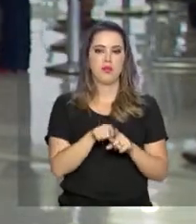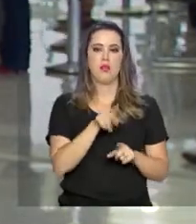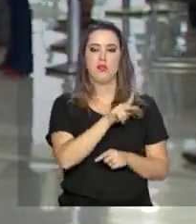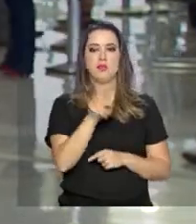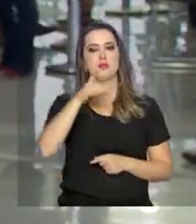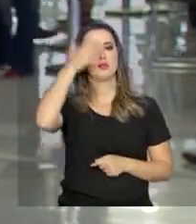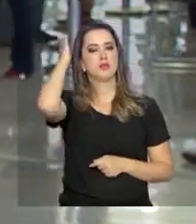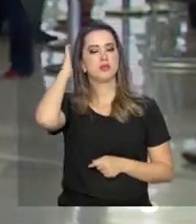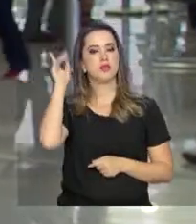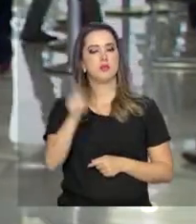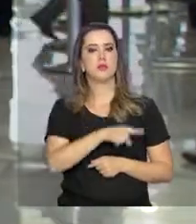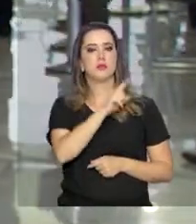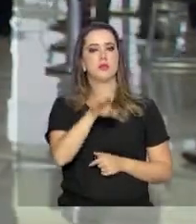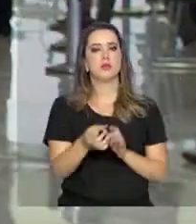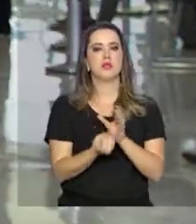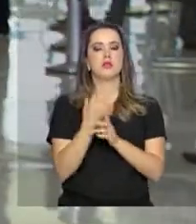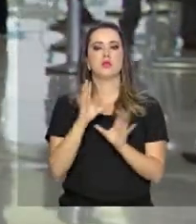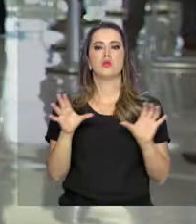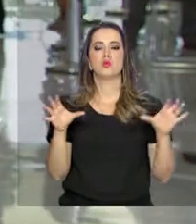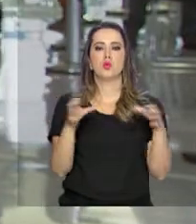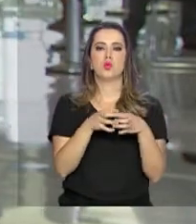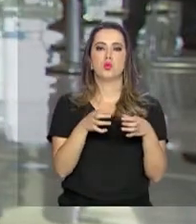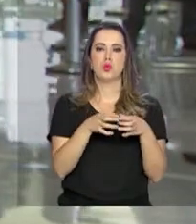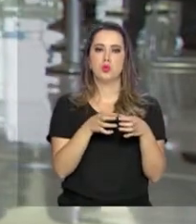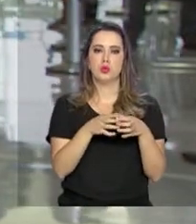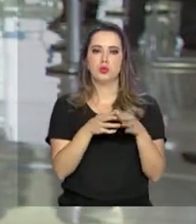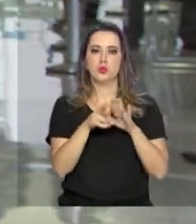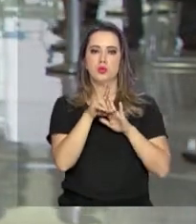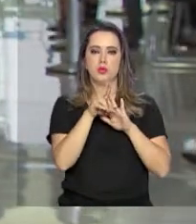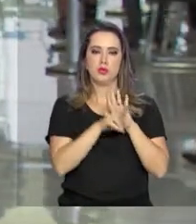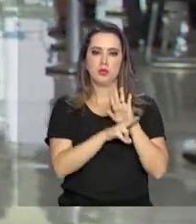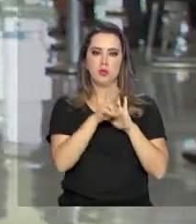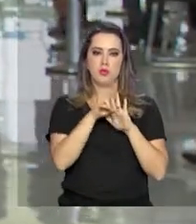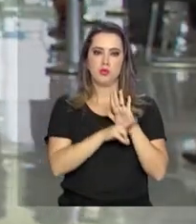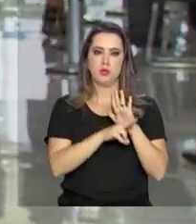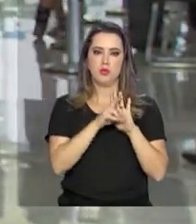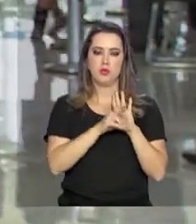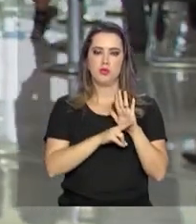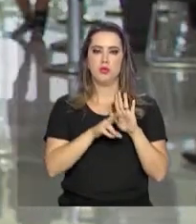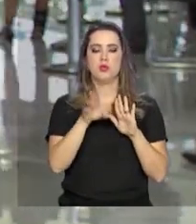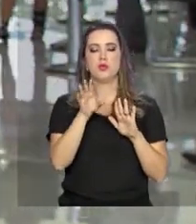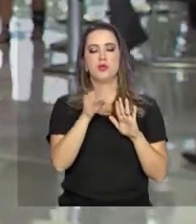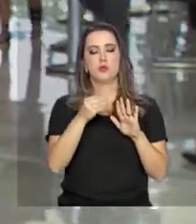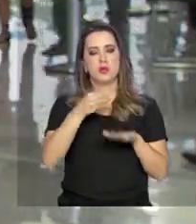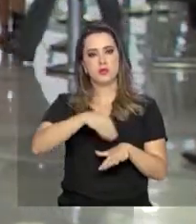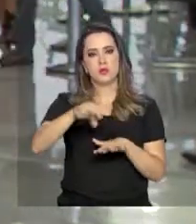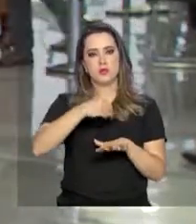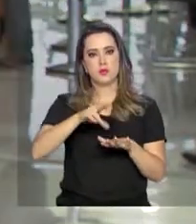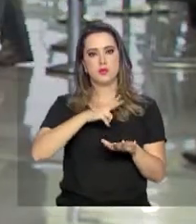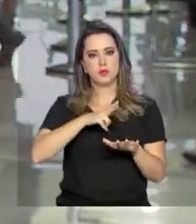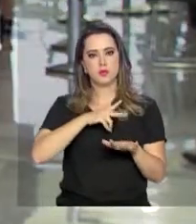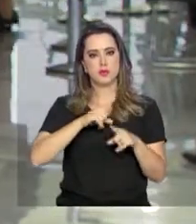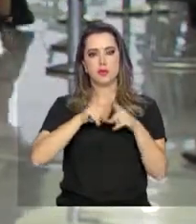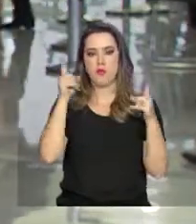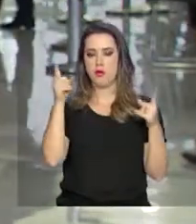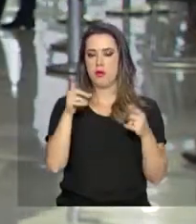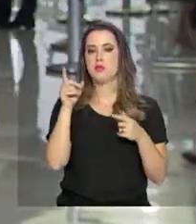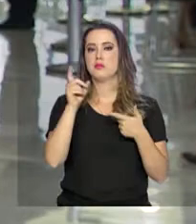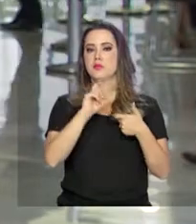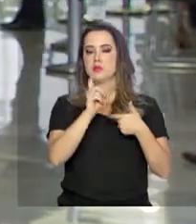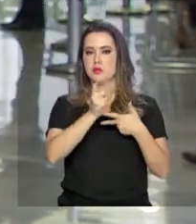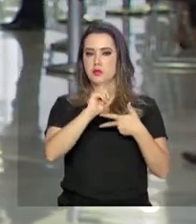Temer vetou a criação de um órgão regulador para dados pessoais e disse que o Executivo vai enviar um projeto de